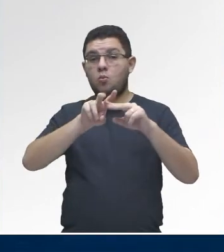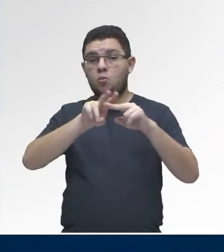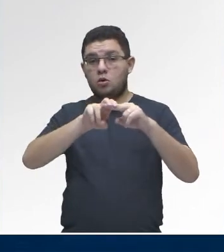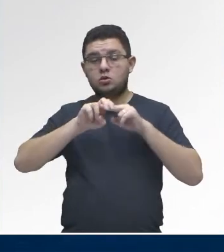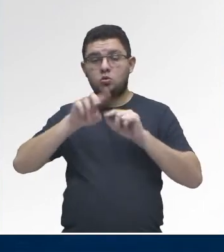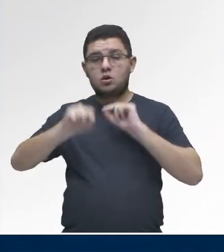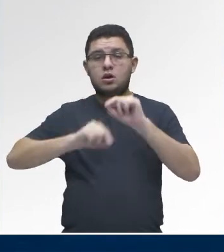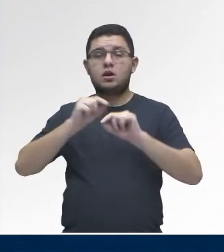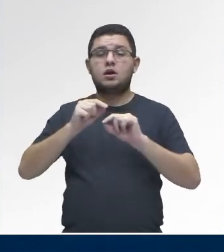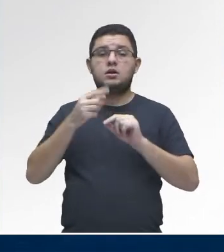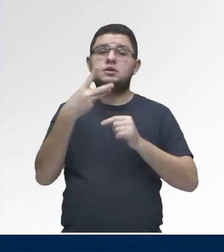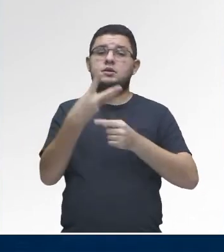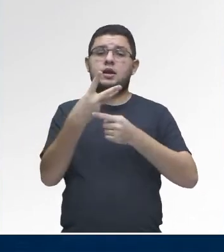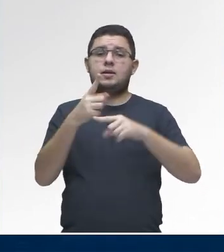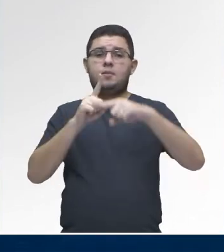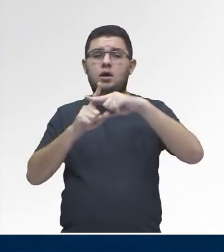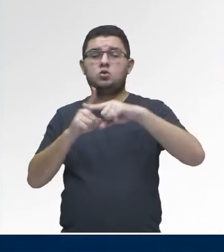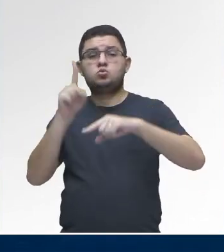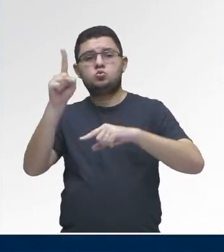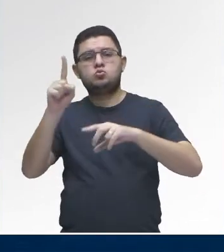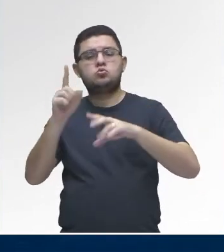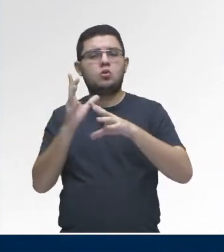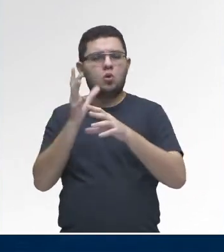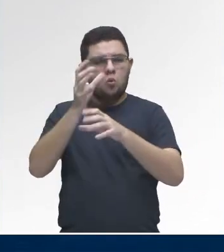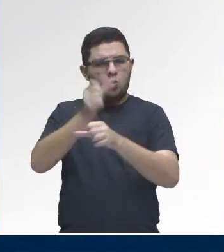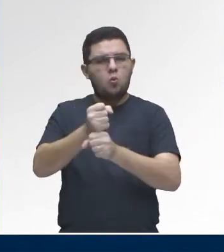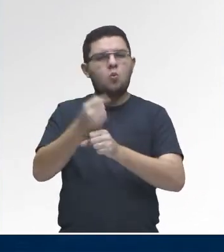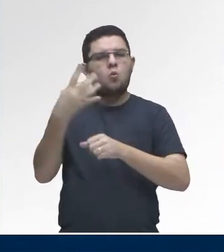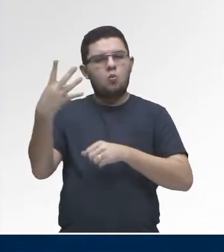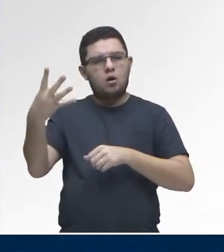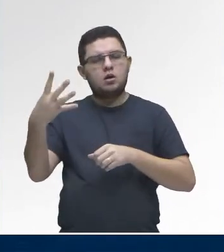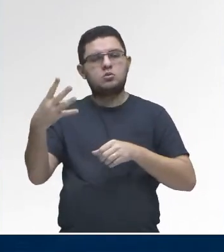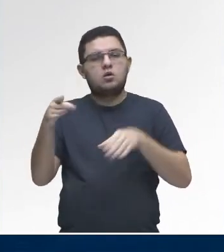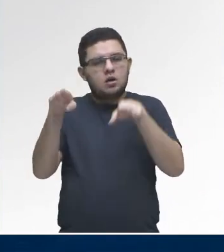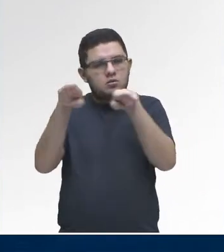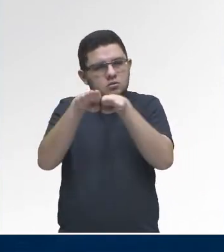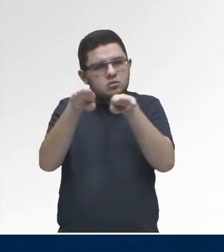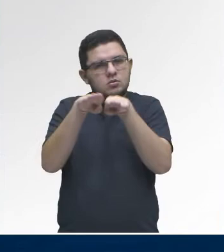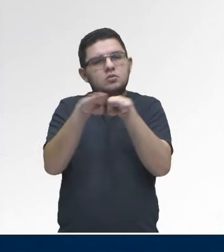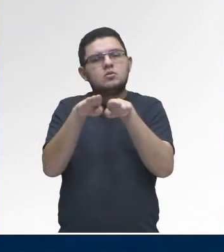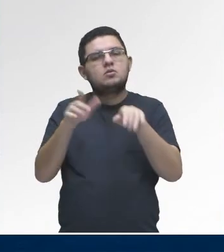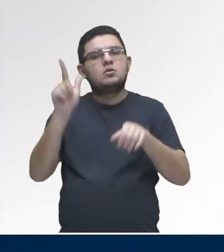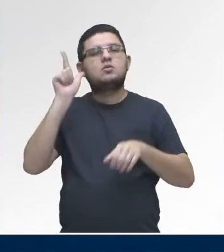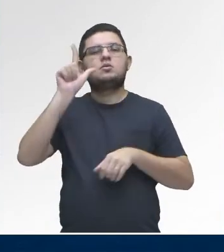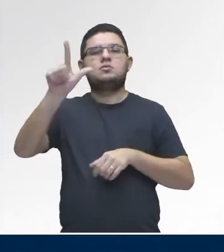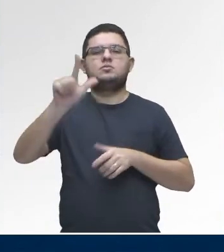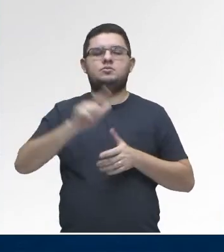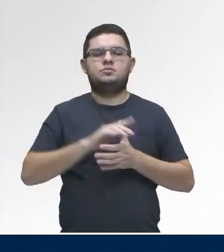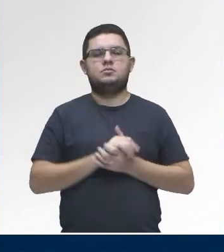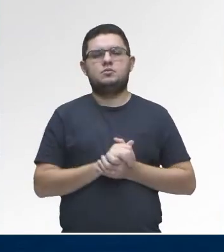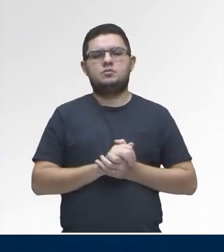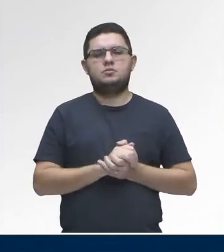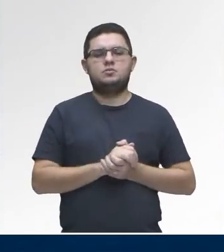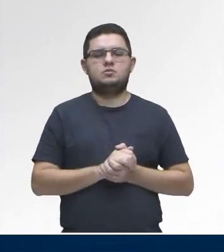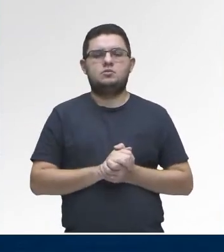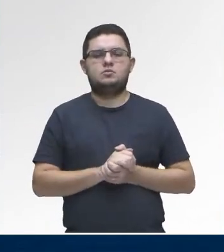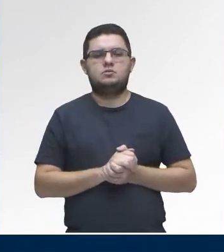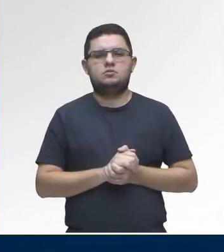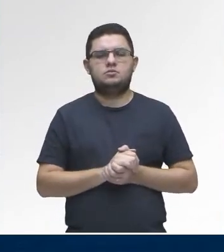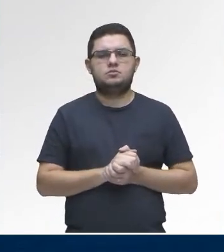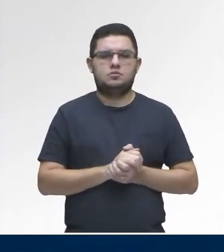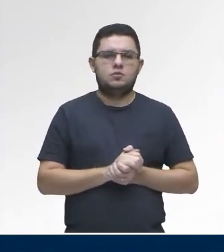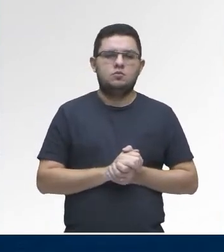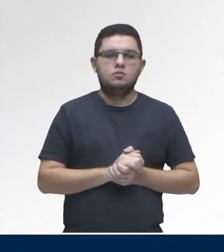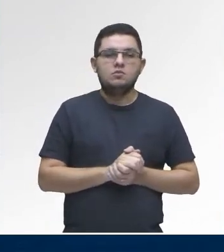somar, e assim eu consigo o meu resultado de 4 para ficar igual ao outro